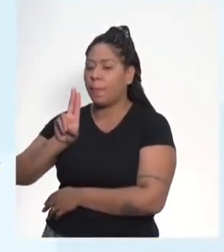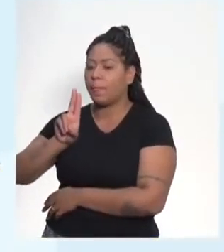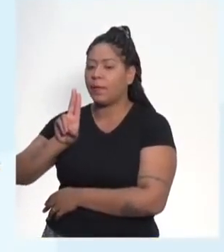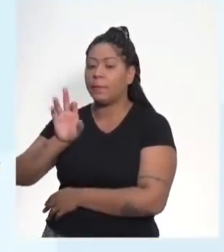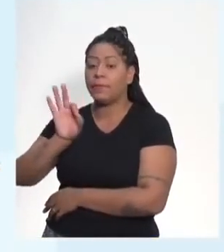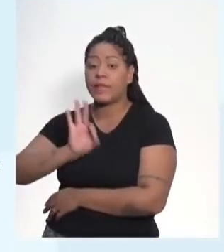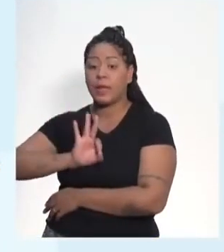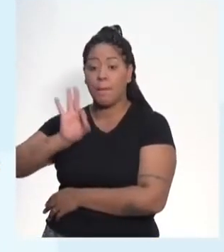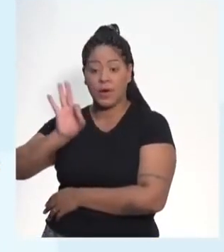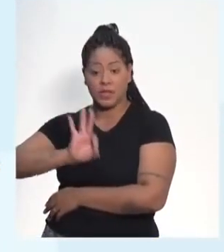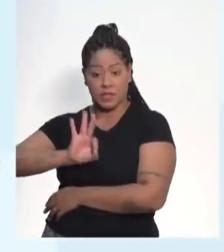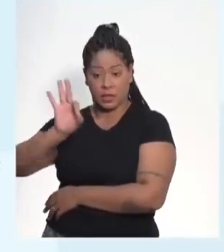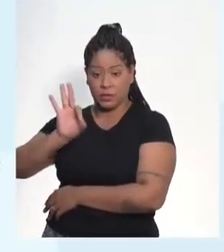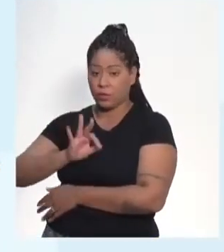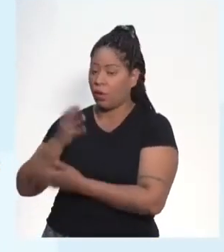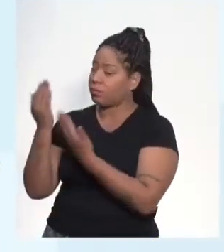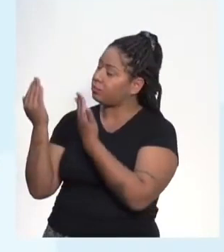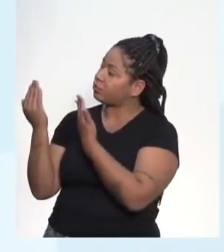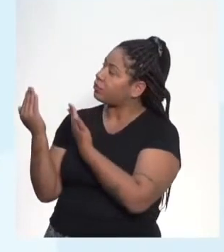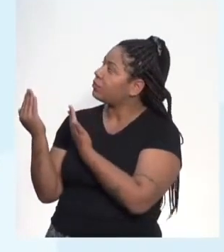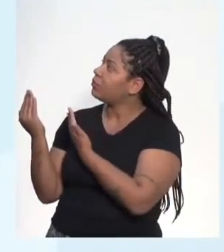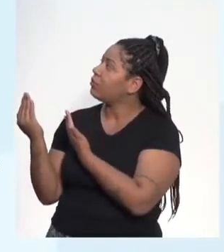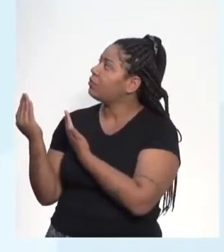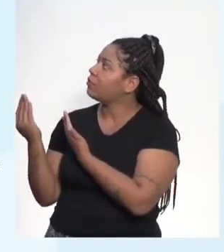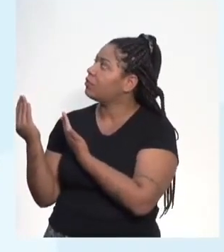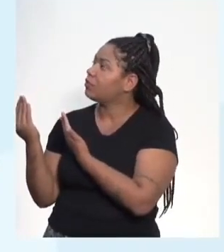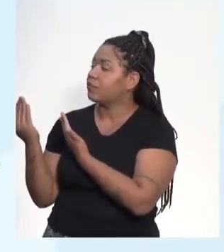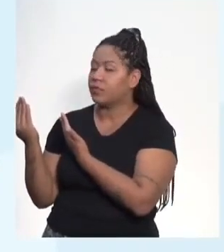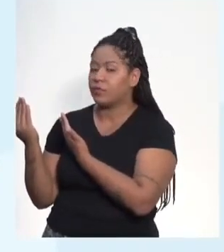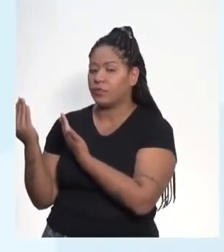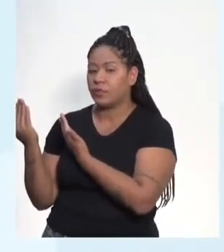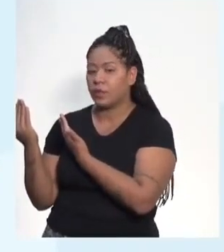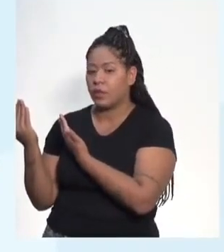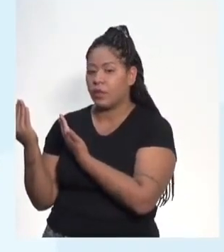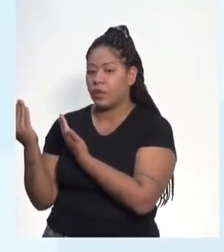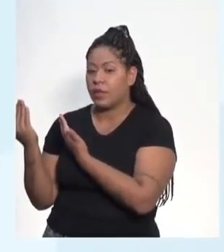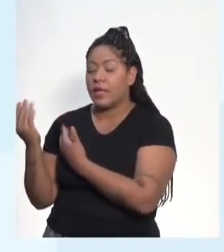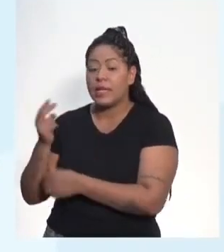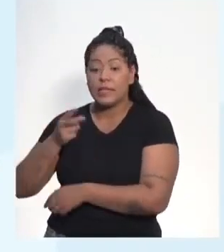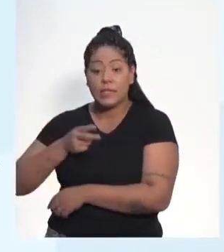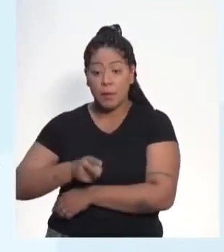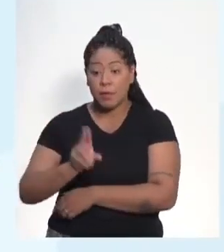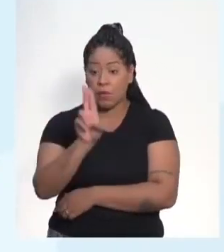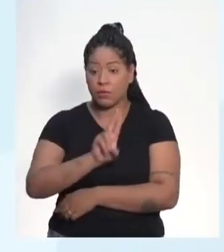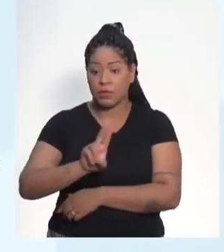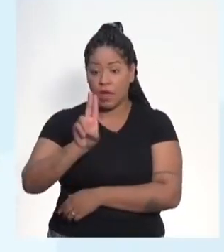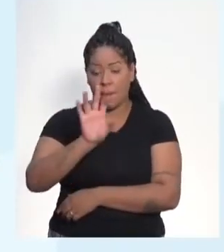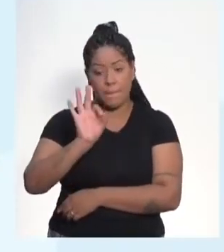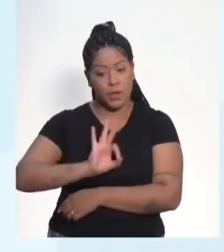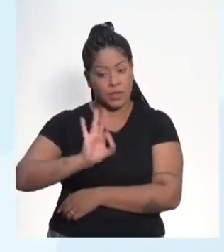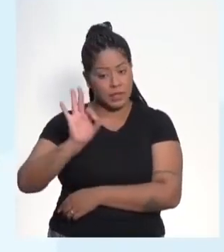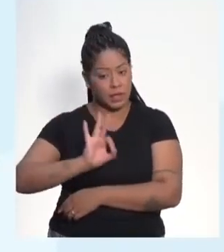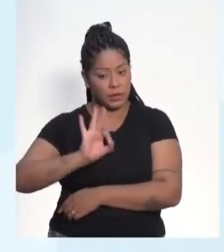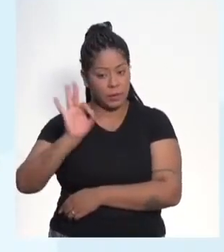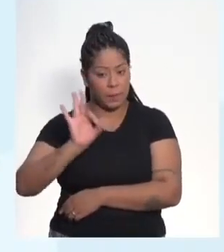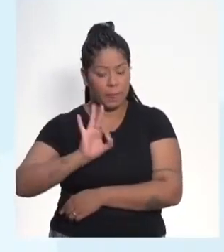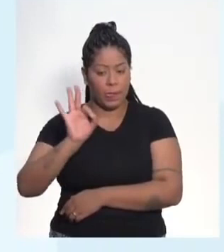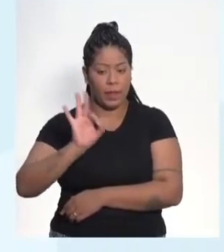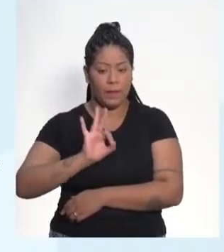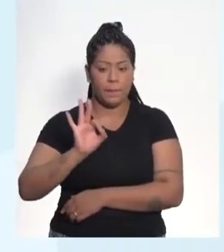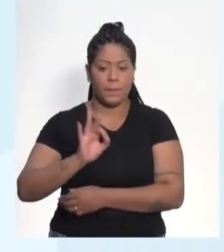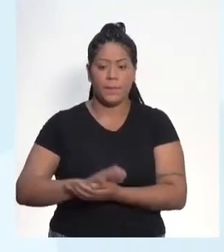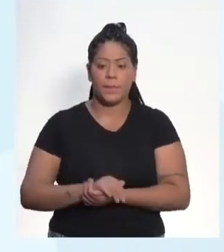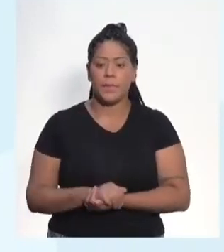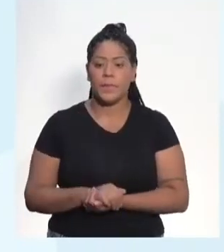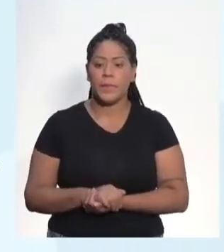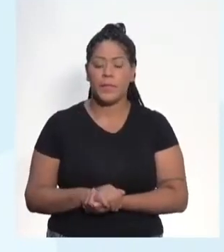do porcento, a ideia da divisão por 100, esse símbolo remete a essa ideia, aconteceu aí, e isso